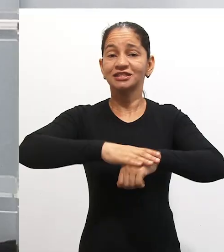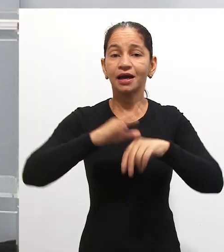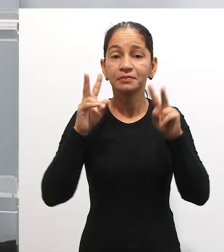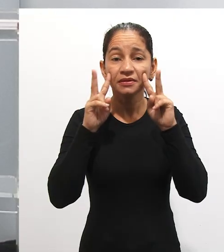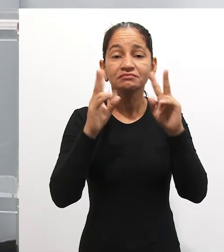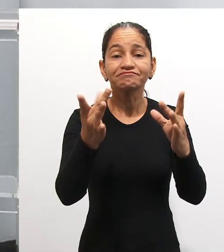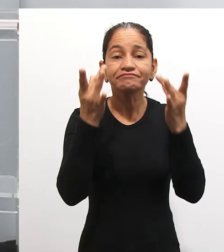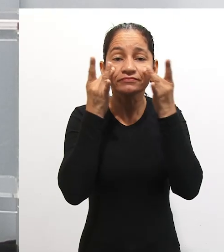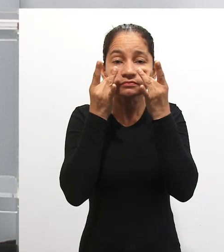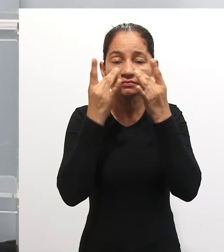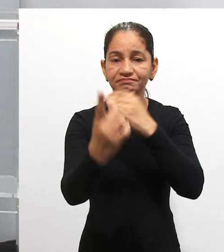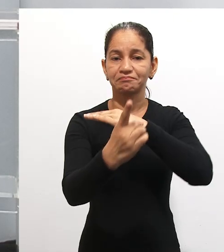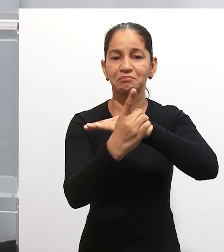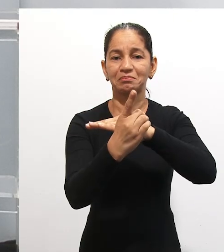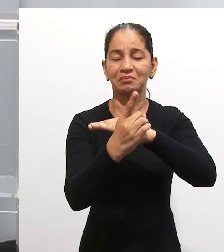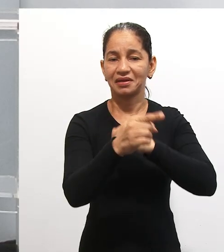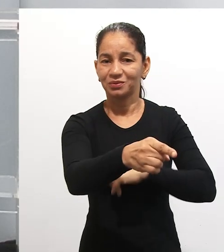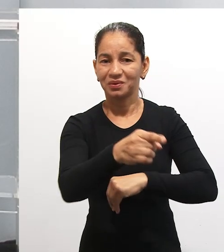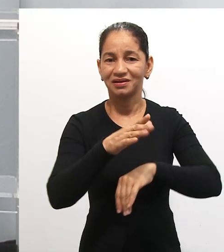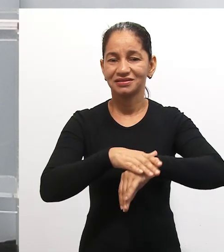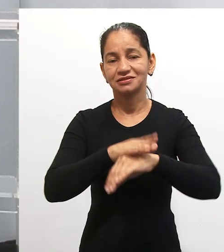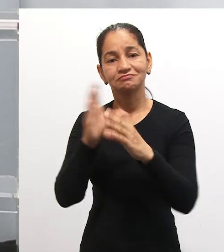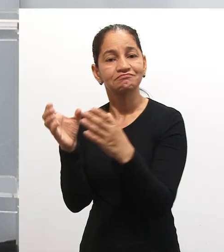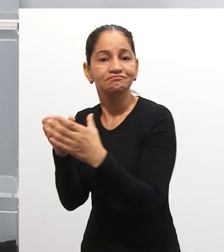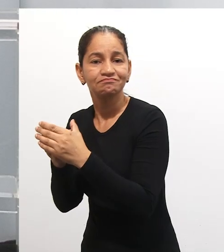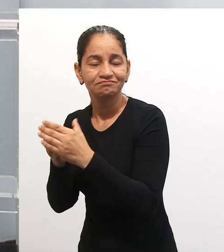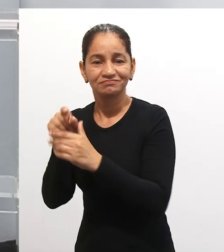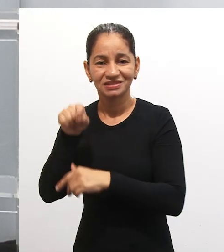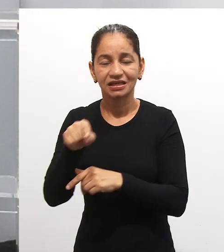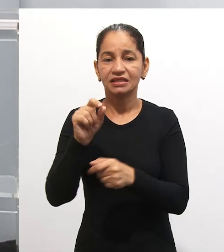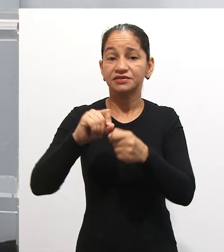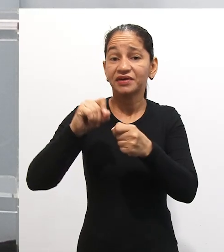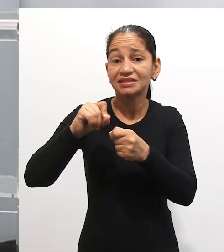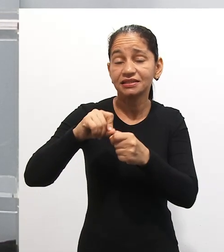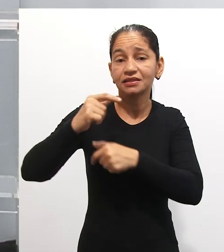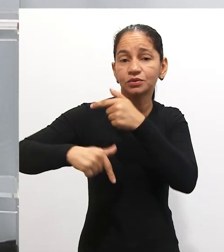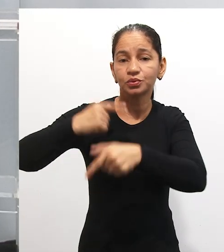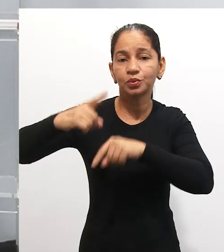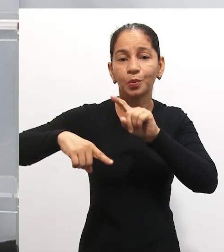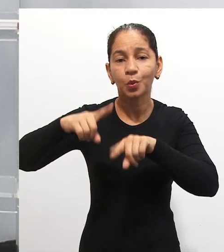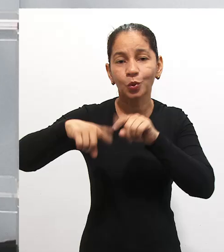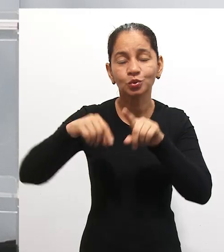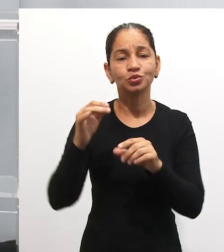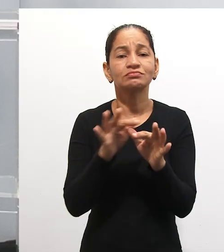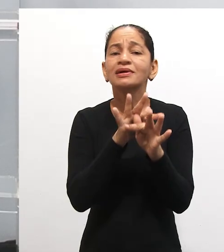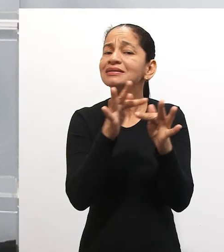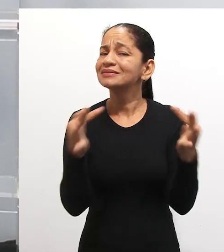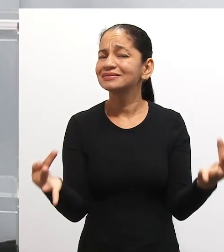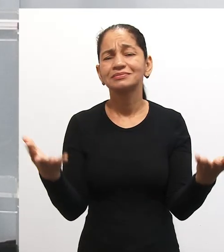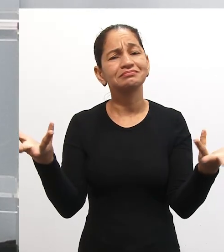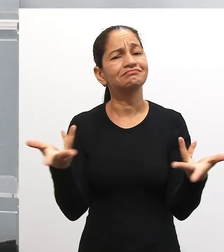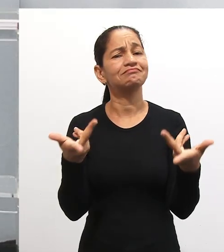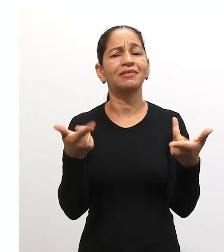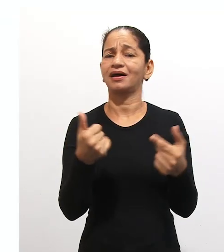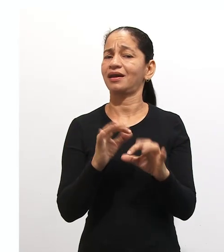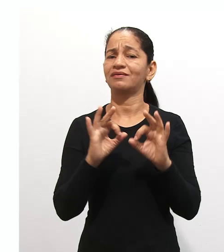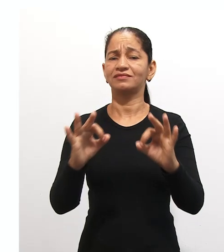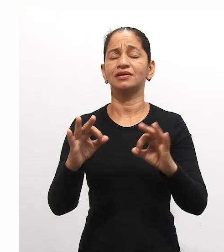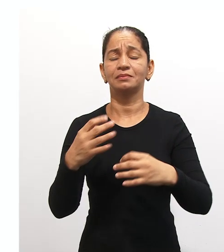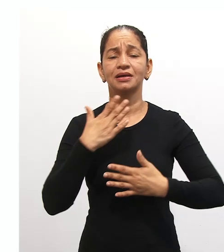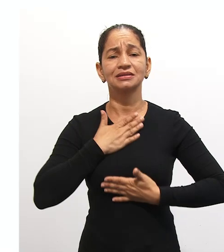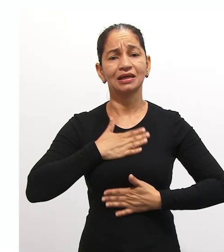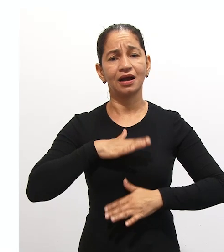cliente, ele está ali com os seus colaboradores fazendo meio de campo. Então, dessa forma, fica muito melhor a gestão do teu negócio, tá